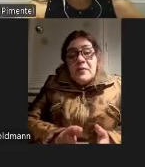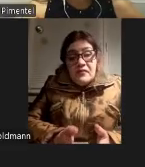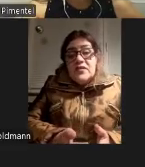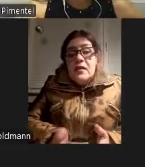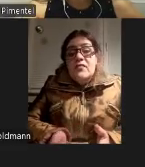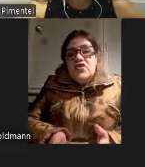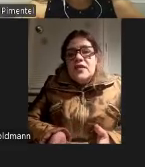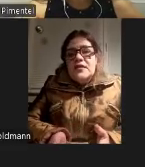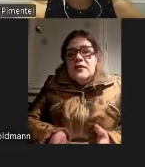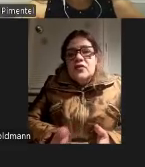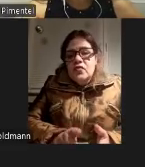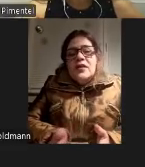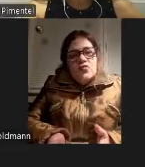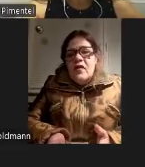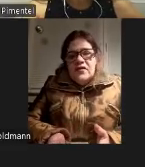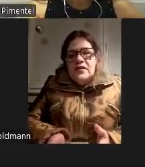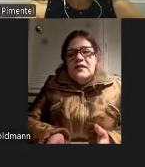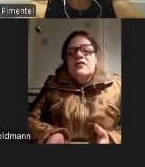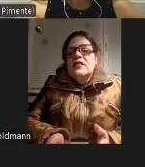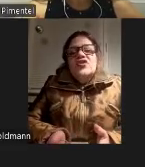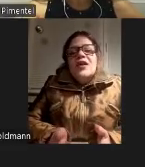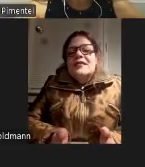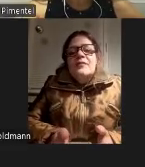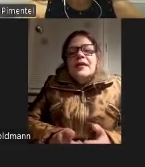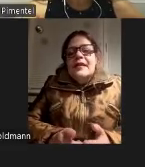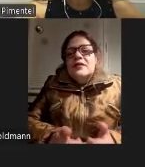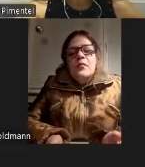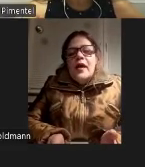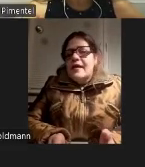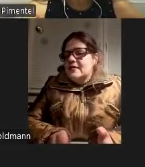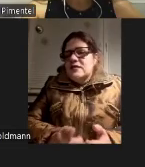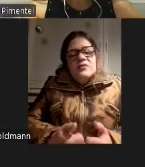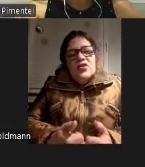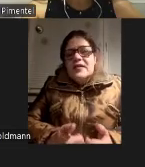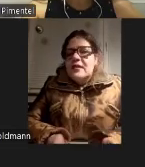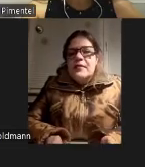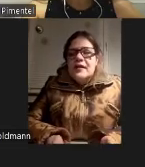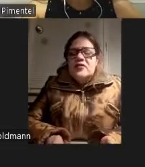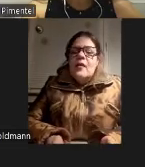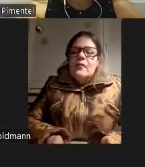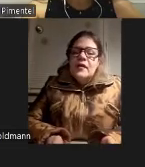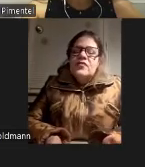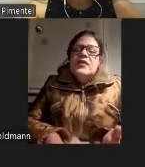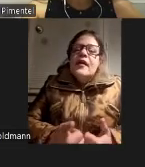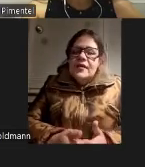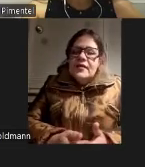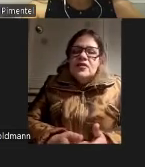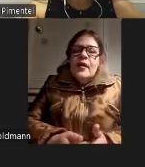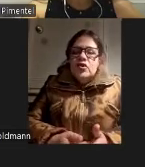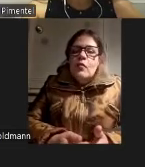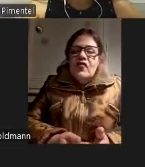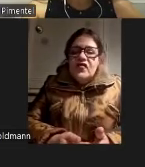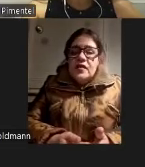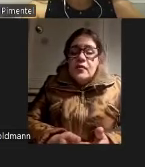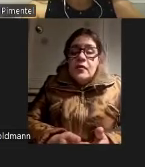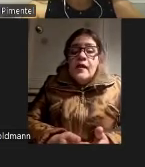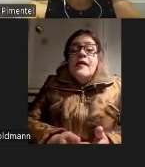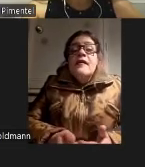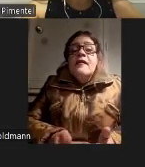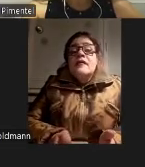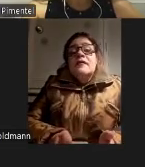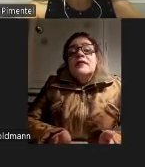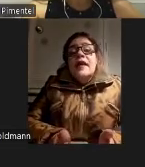início, que é para você não se esquecer de tudo da sua vida, de não deixar de saber quem é seu pai, deixar de saber quem é sua mãe, não ser reconhecido mais como